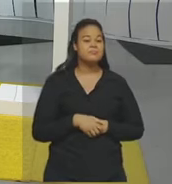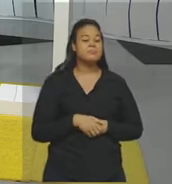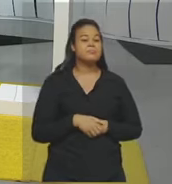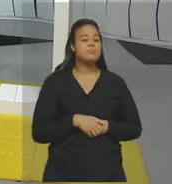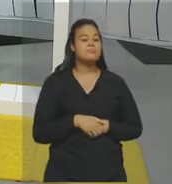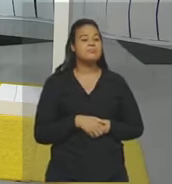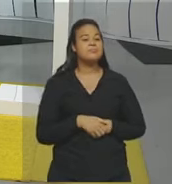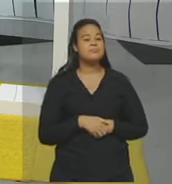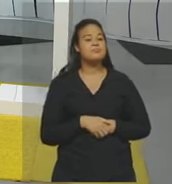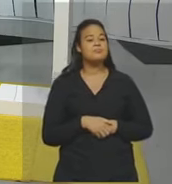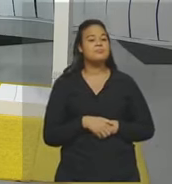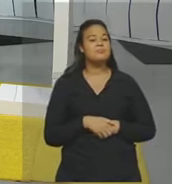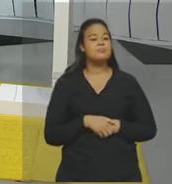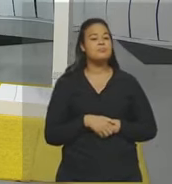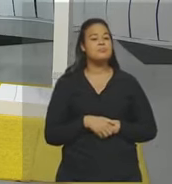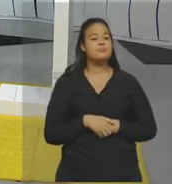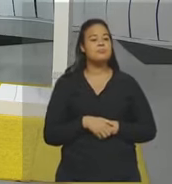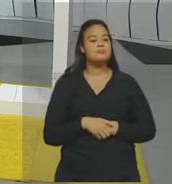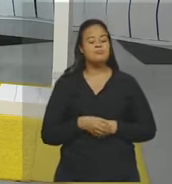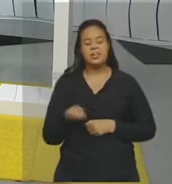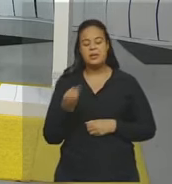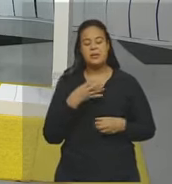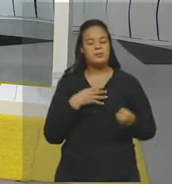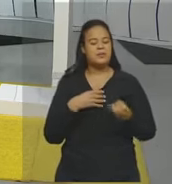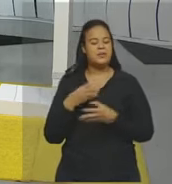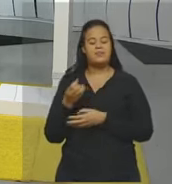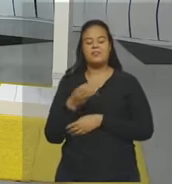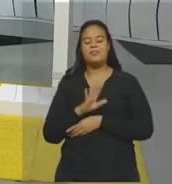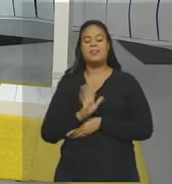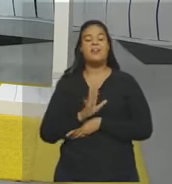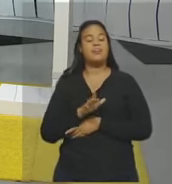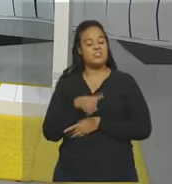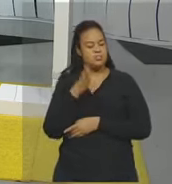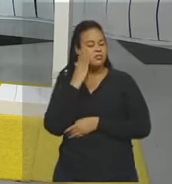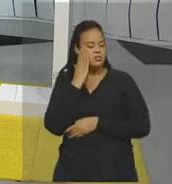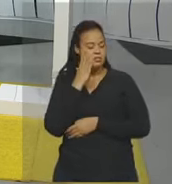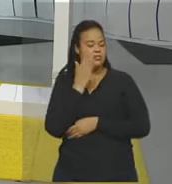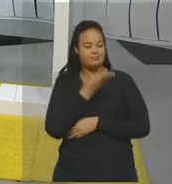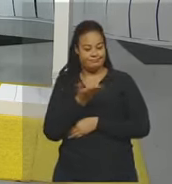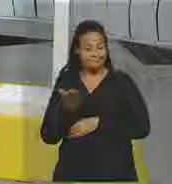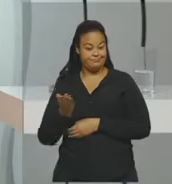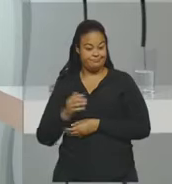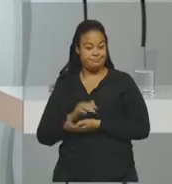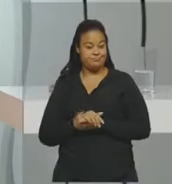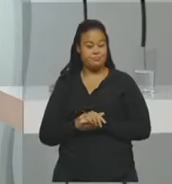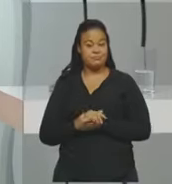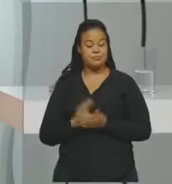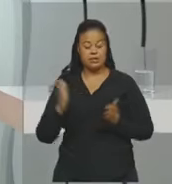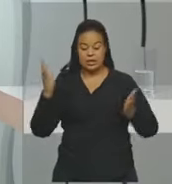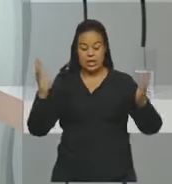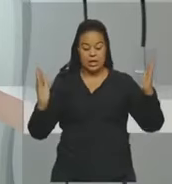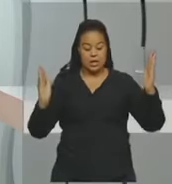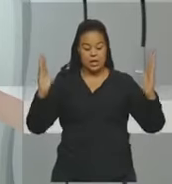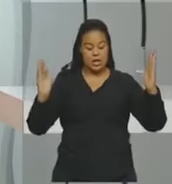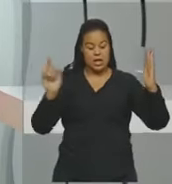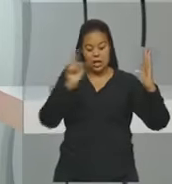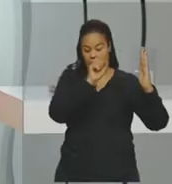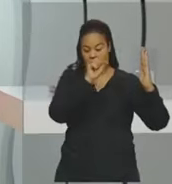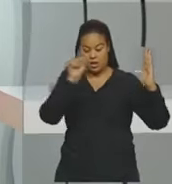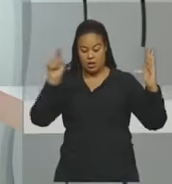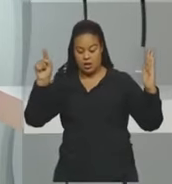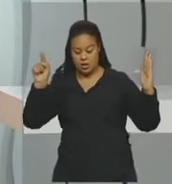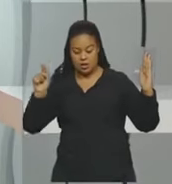Então, algumas coisas aqui não são novidade para vocês. Gente, eu, por causa do espaço aqui do flipchart, barbeiragem minha,